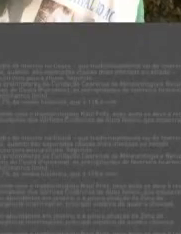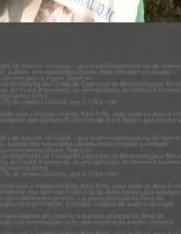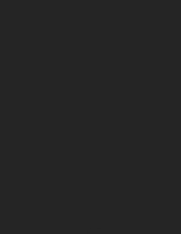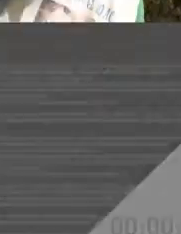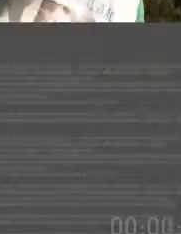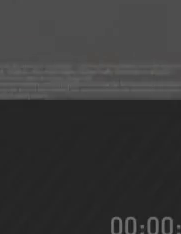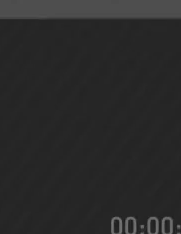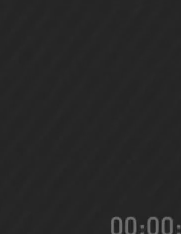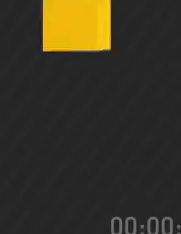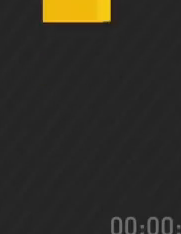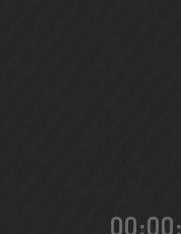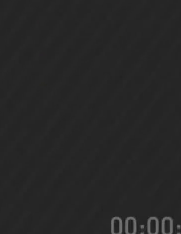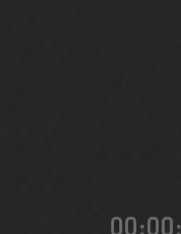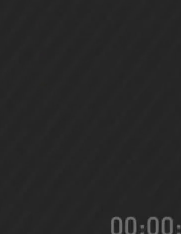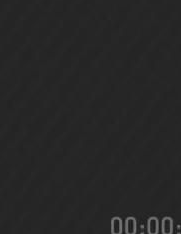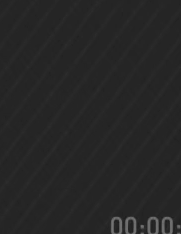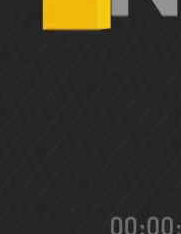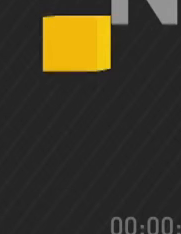ae